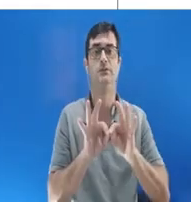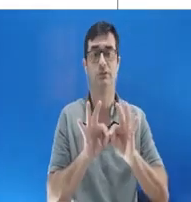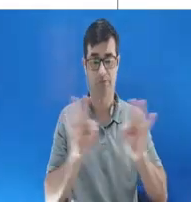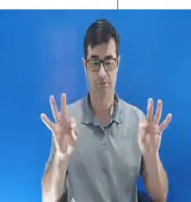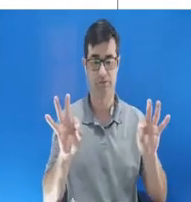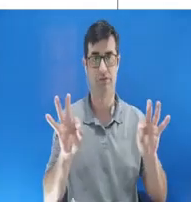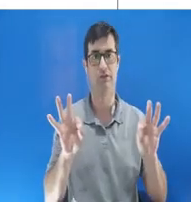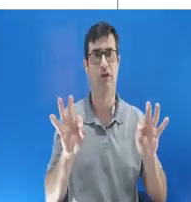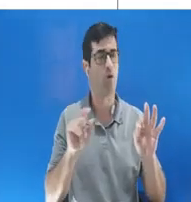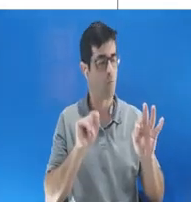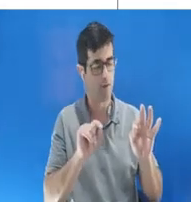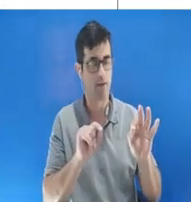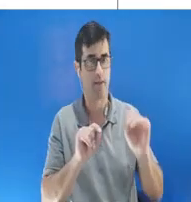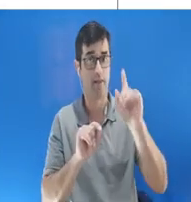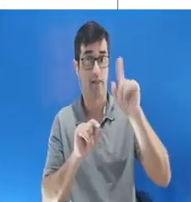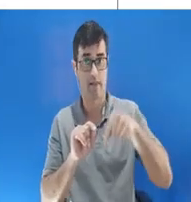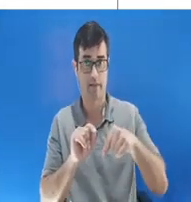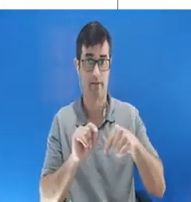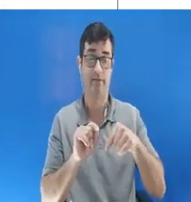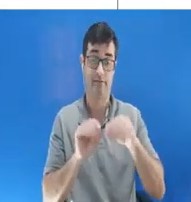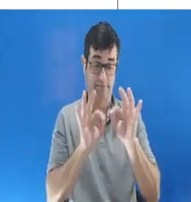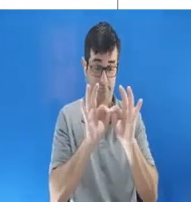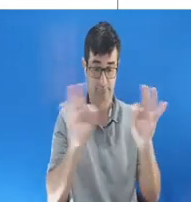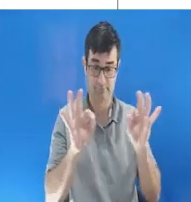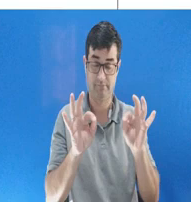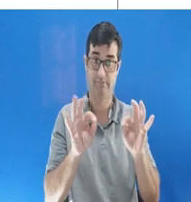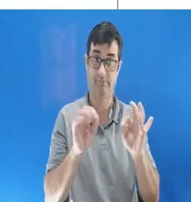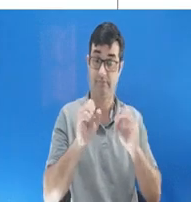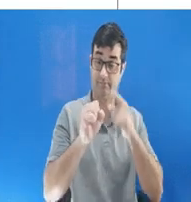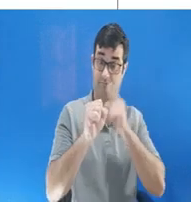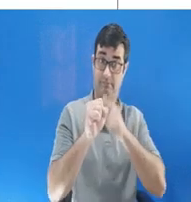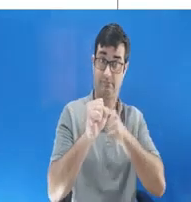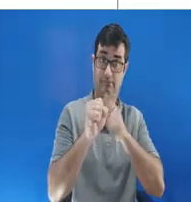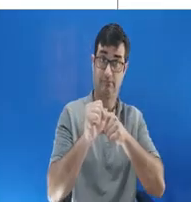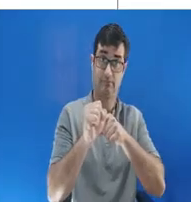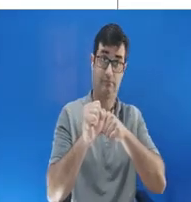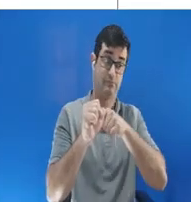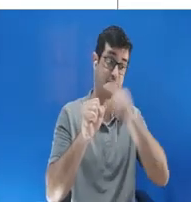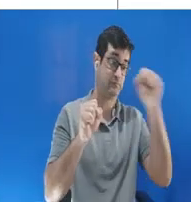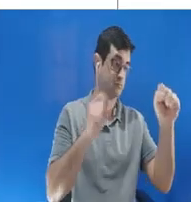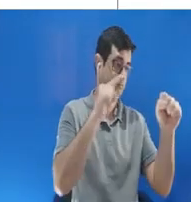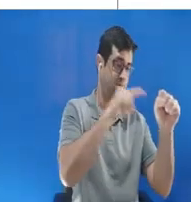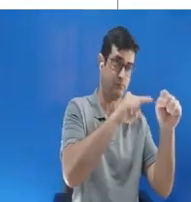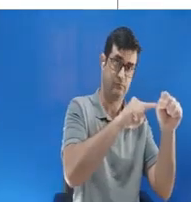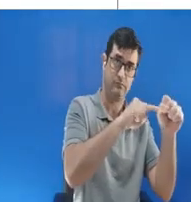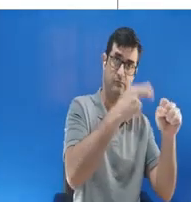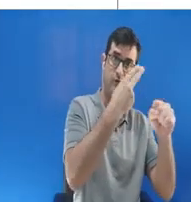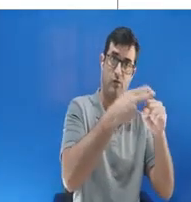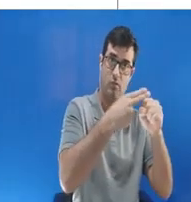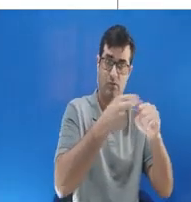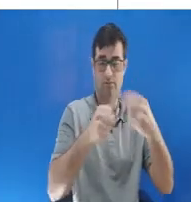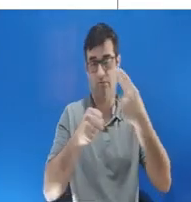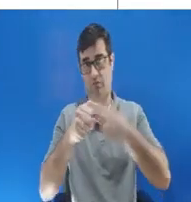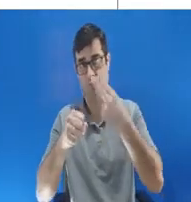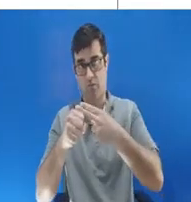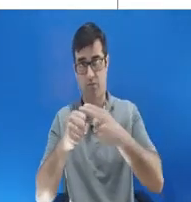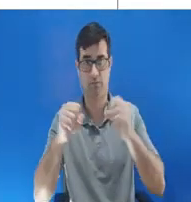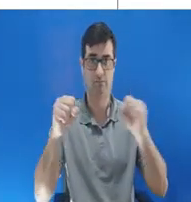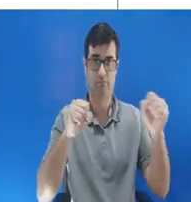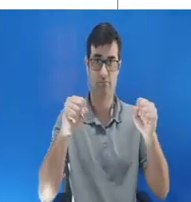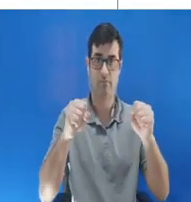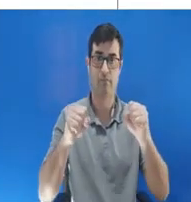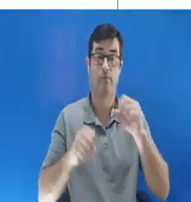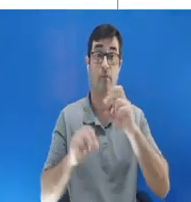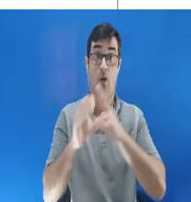que seria a distância, né, que é definido pela metade da distância entre núcleos vizinhos. O que quer dizer isso? O